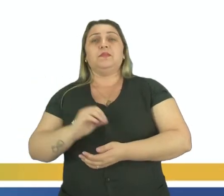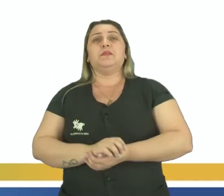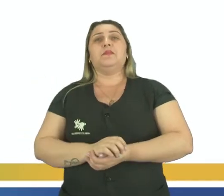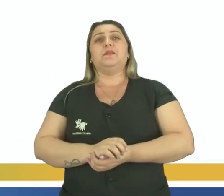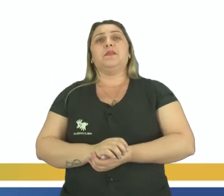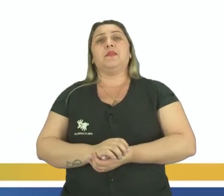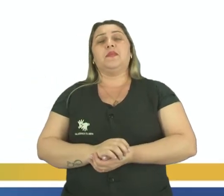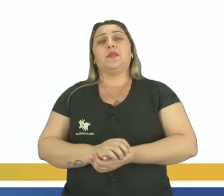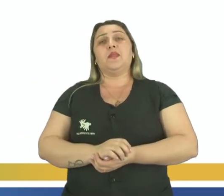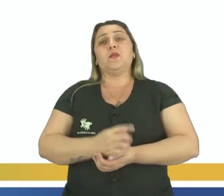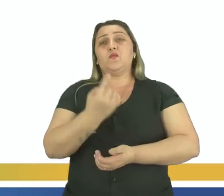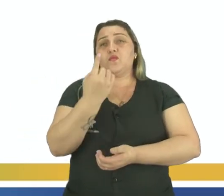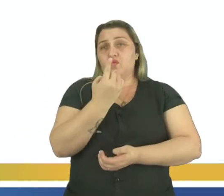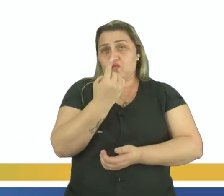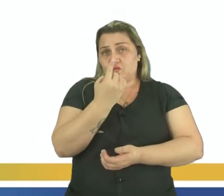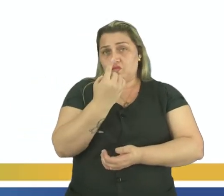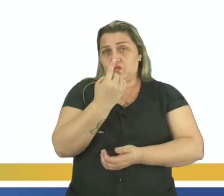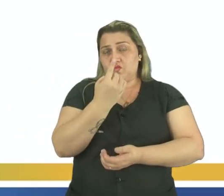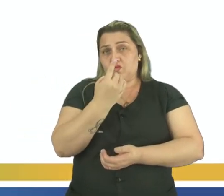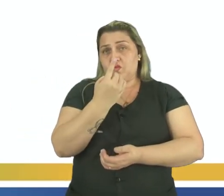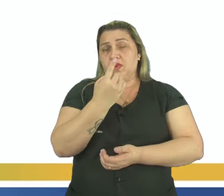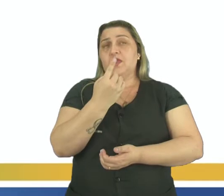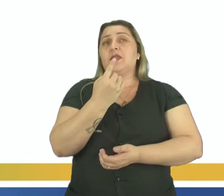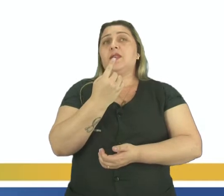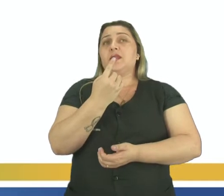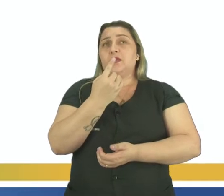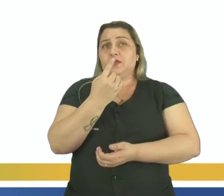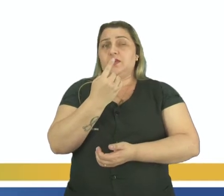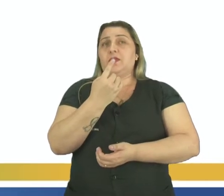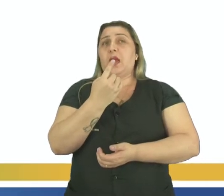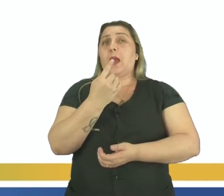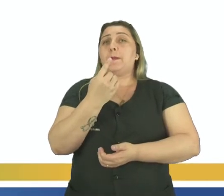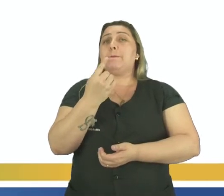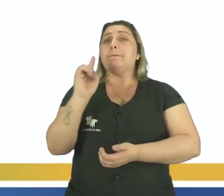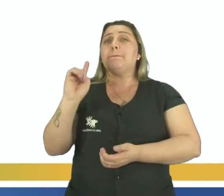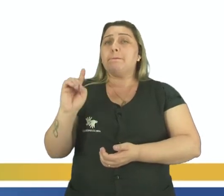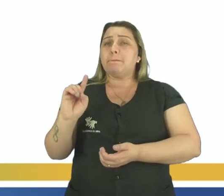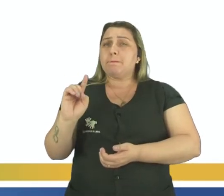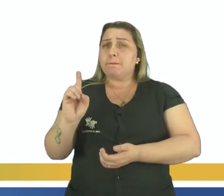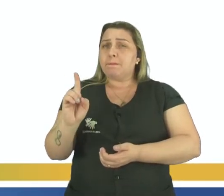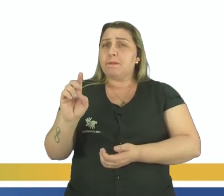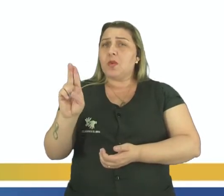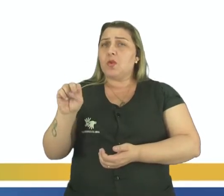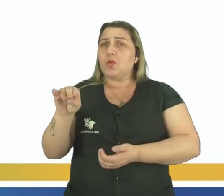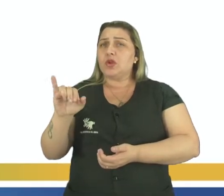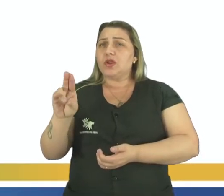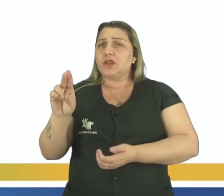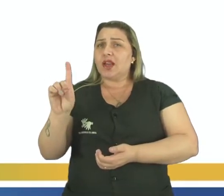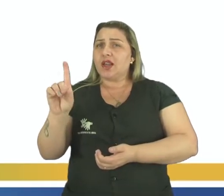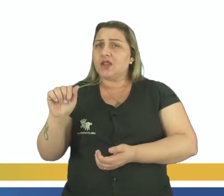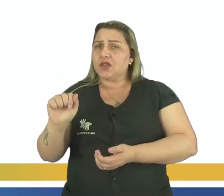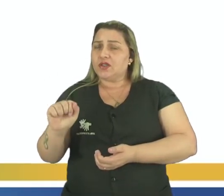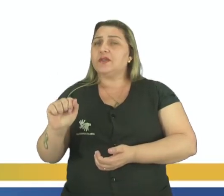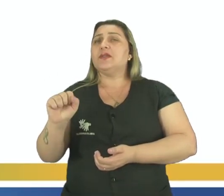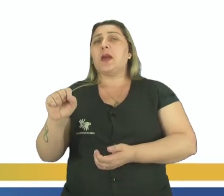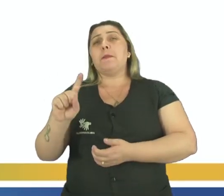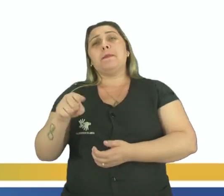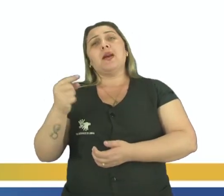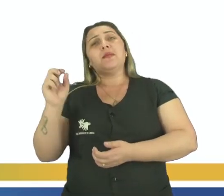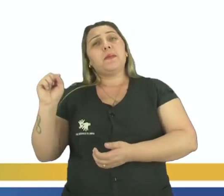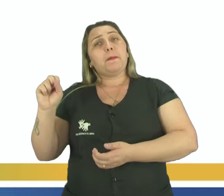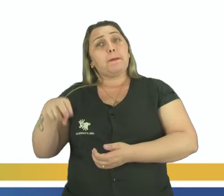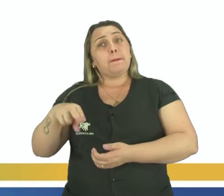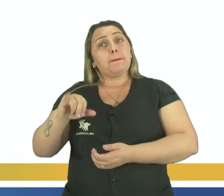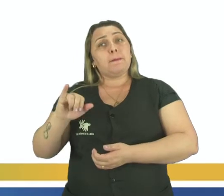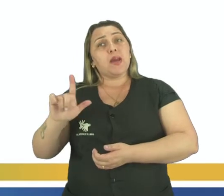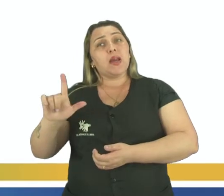E o 1? Aí eu tenho 1. Ele vale uma unidade? Ele vale uma unidade, sim, mas uma unidade